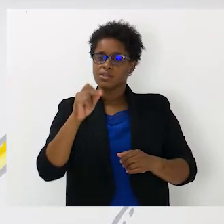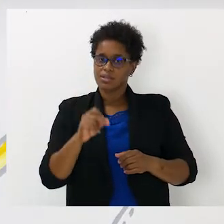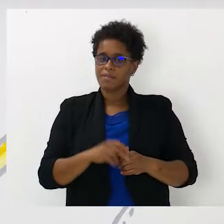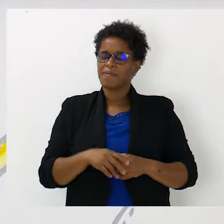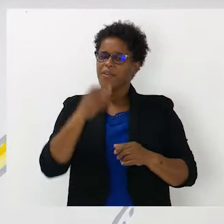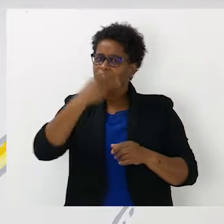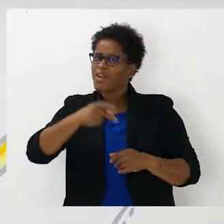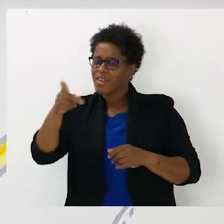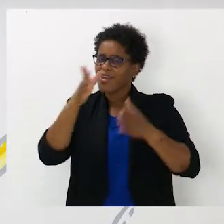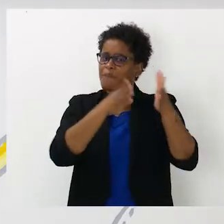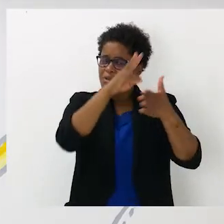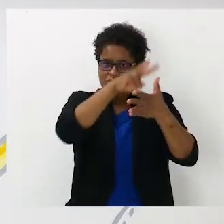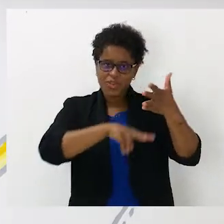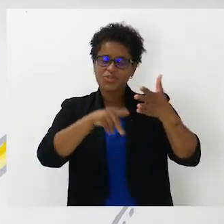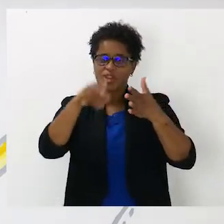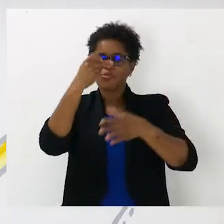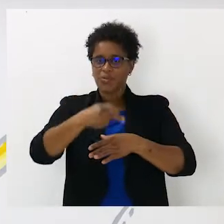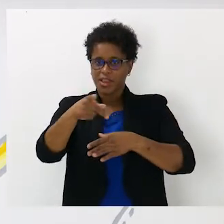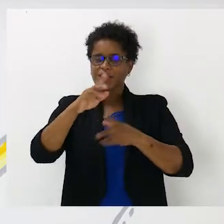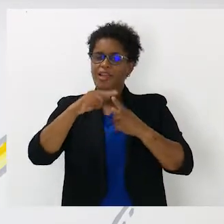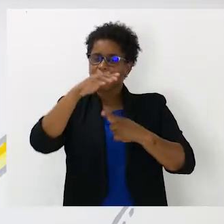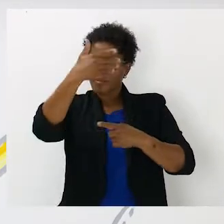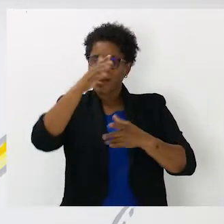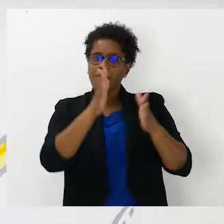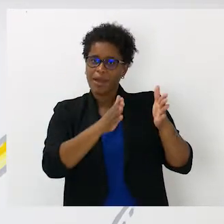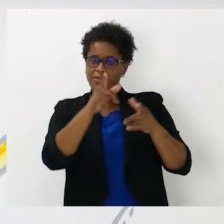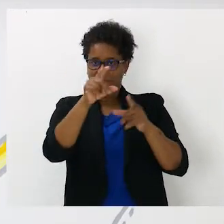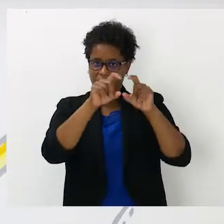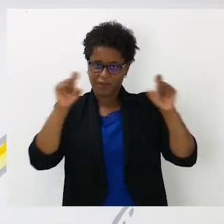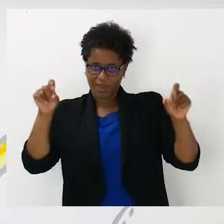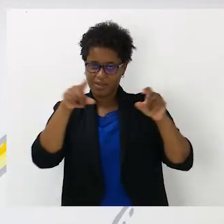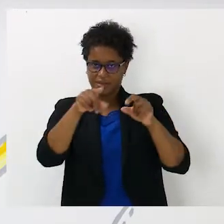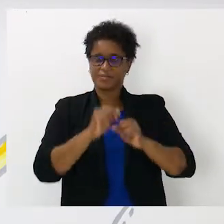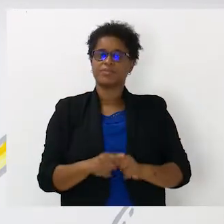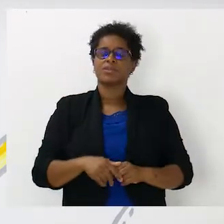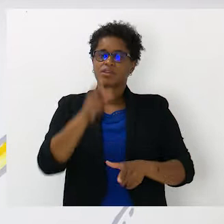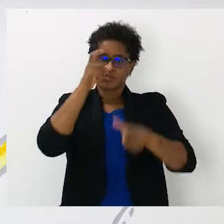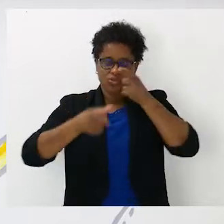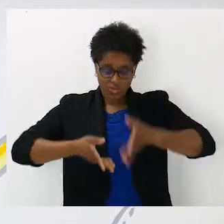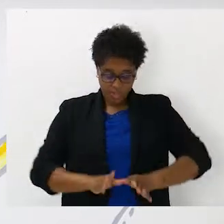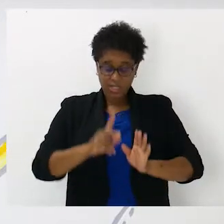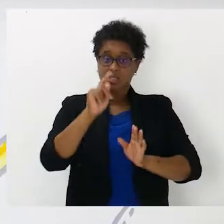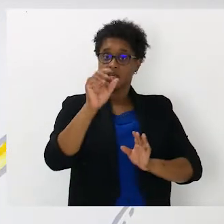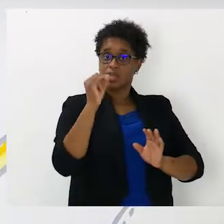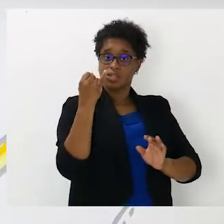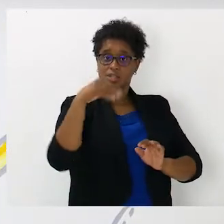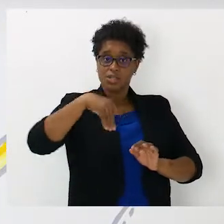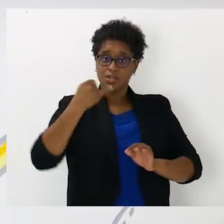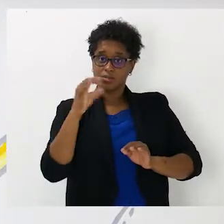parte do texto, nesta primeira parte, primeiro parágrafo. Os egípcios são